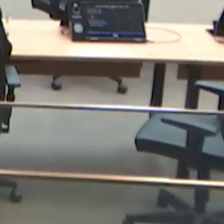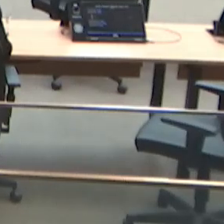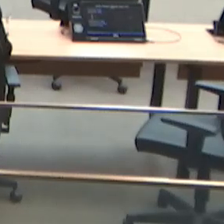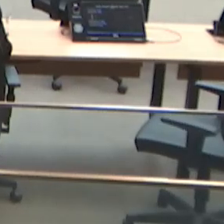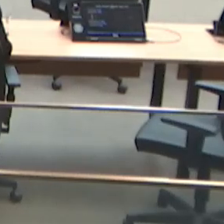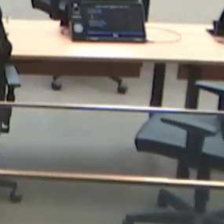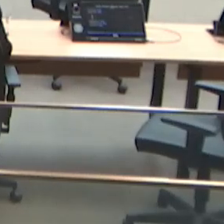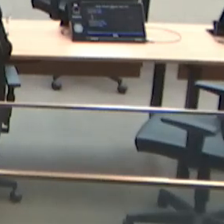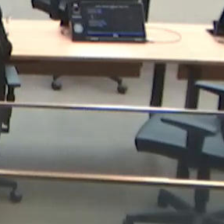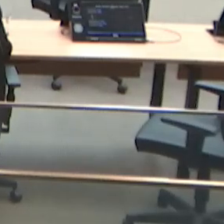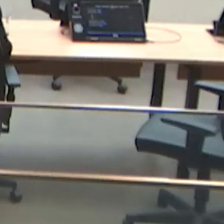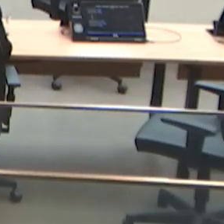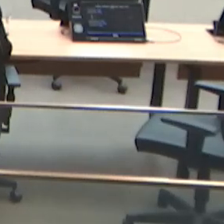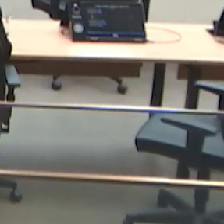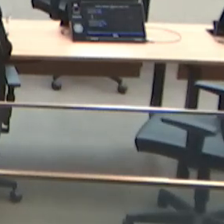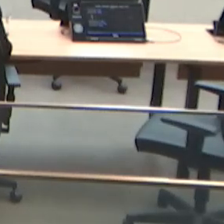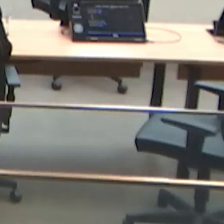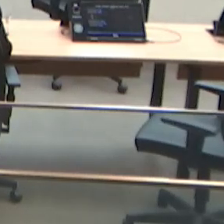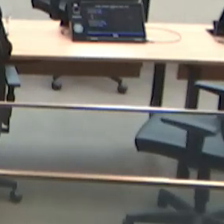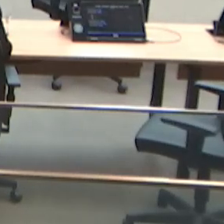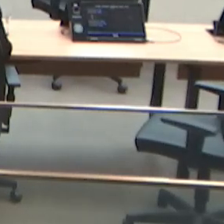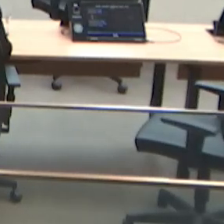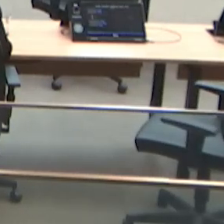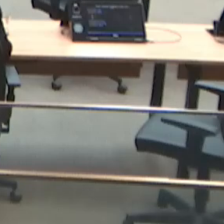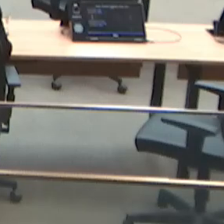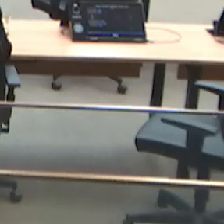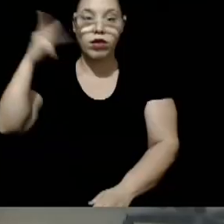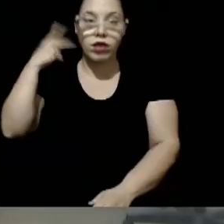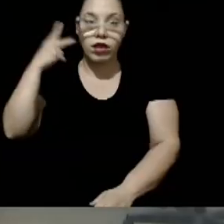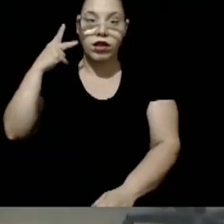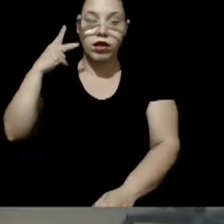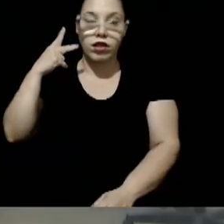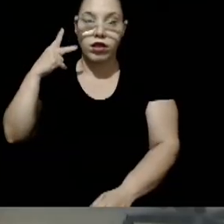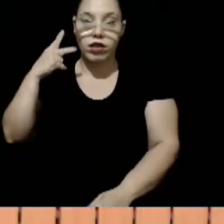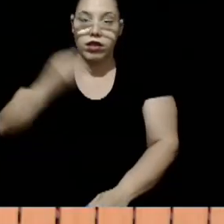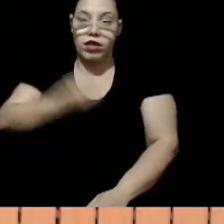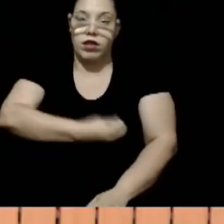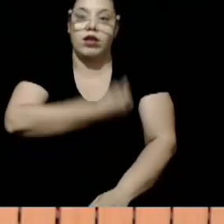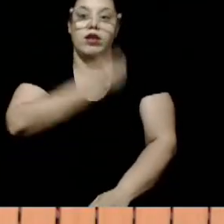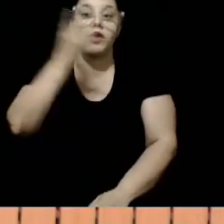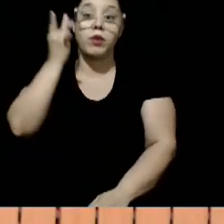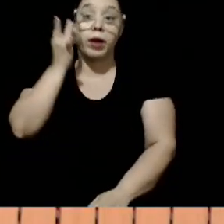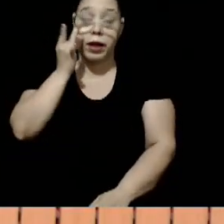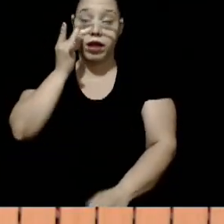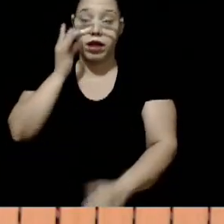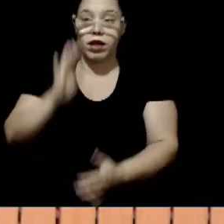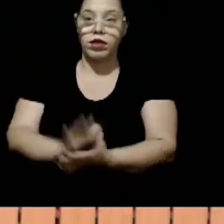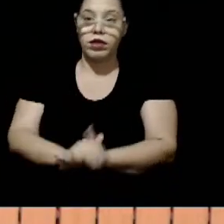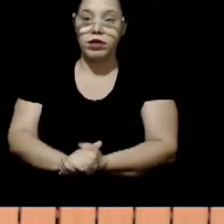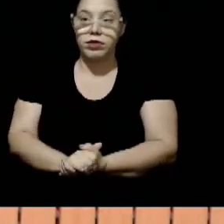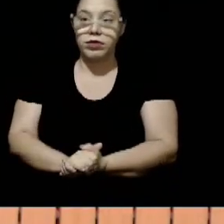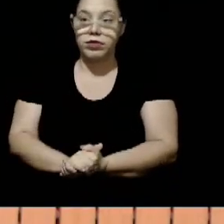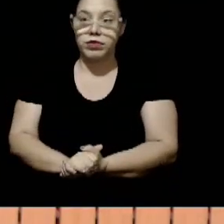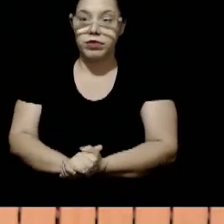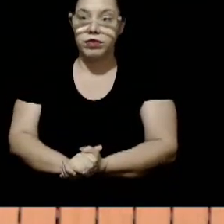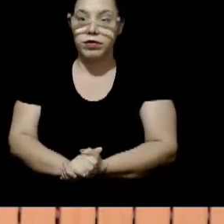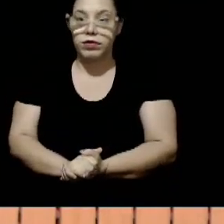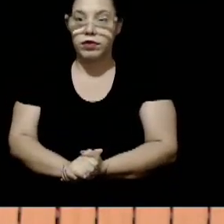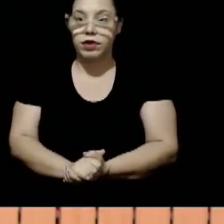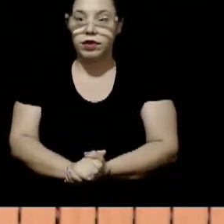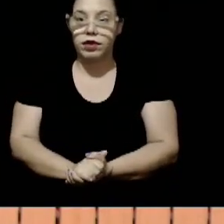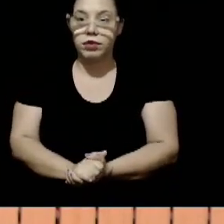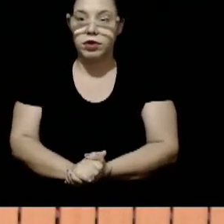Peço aos senhores vereadores que registrem suas presenças para reinício dos trabalhos